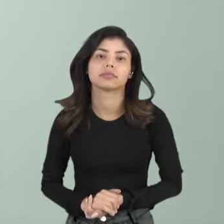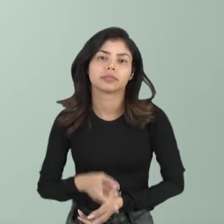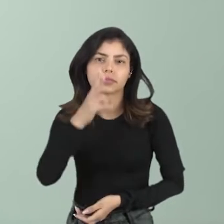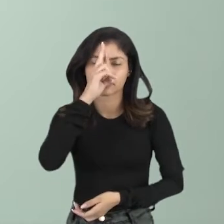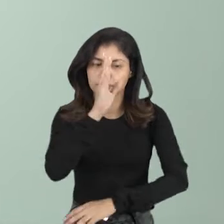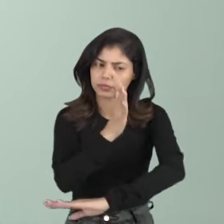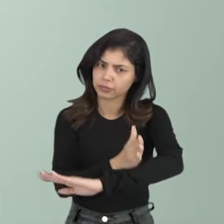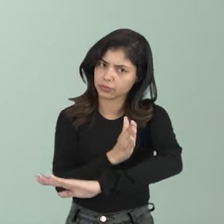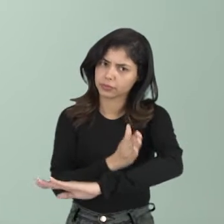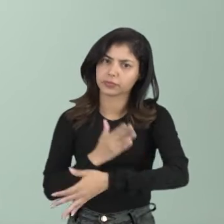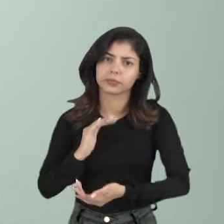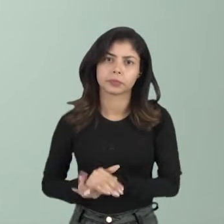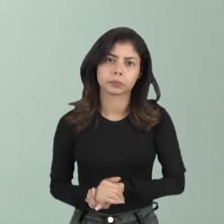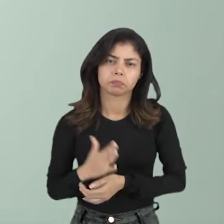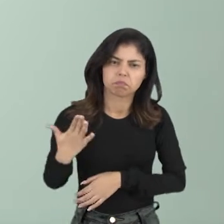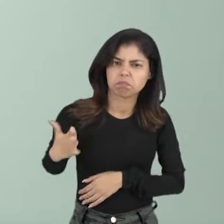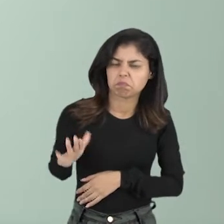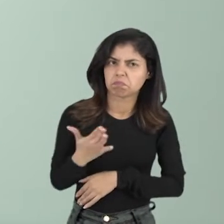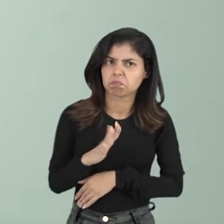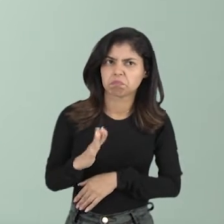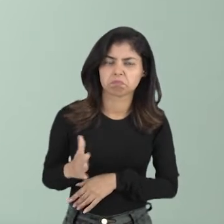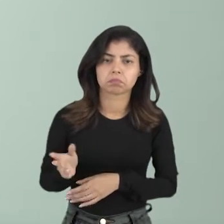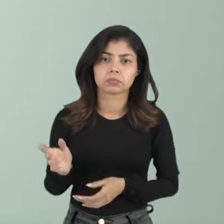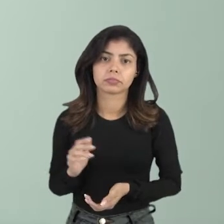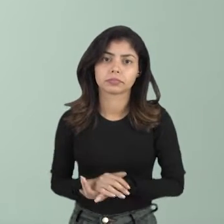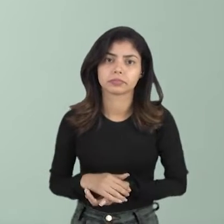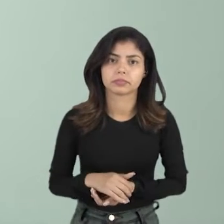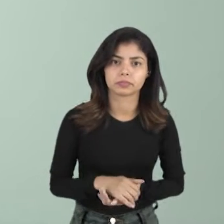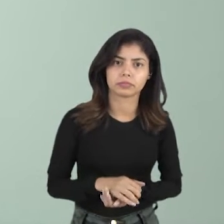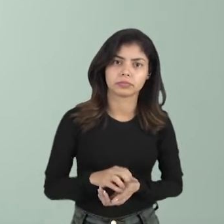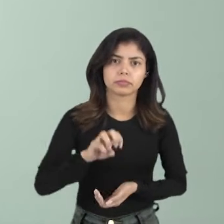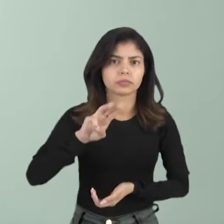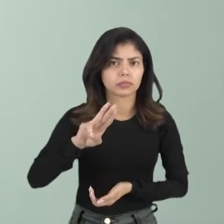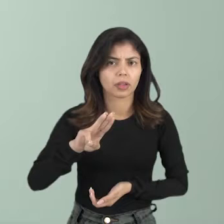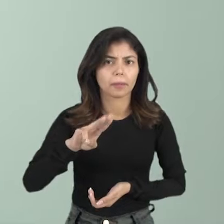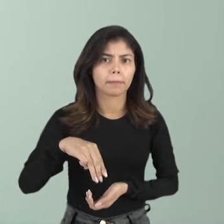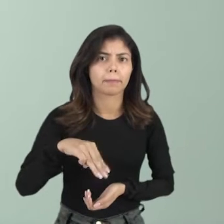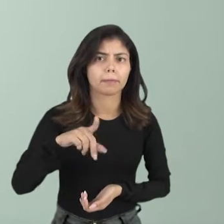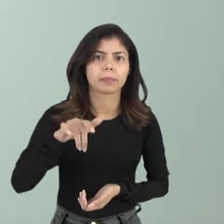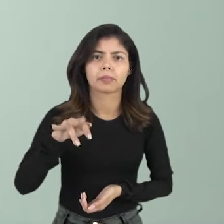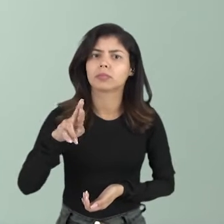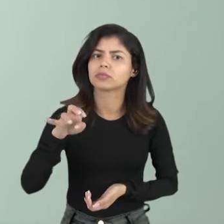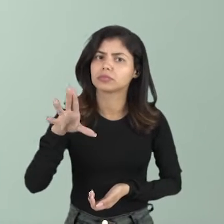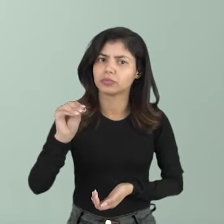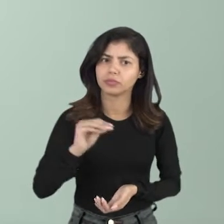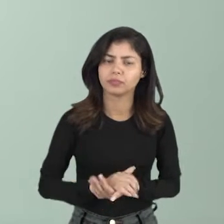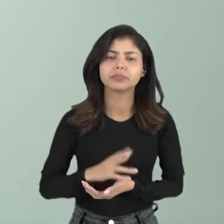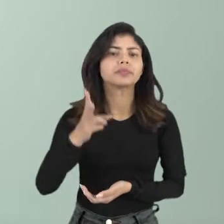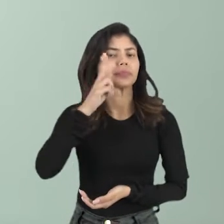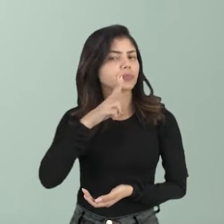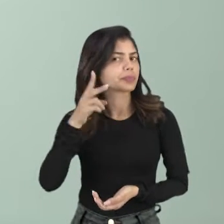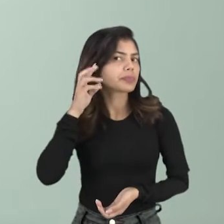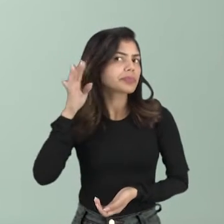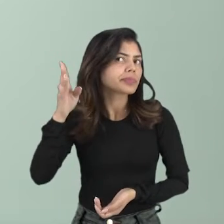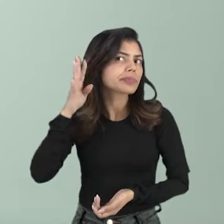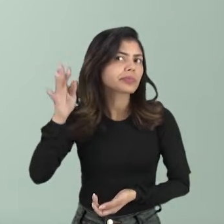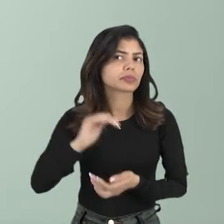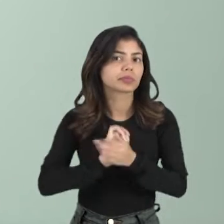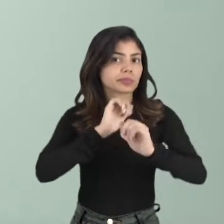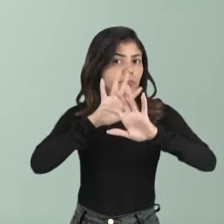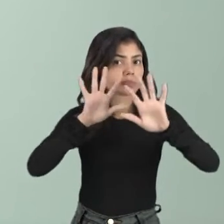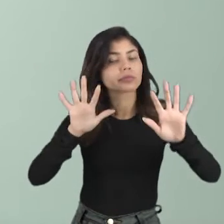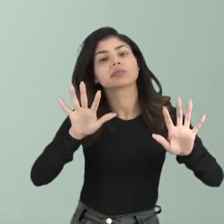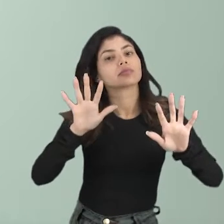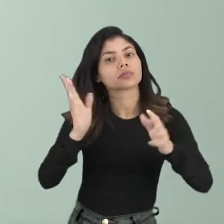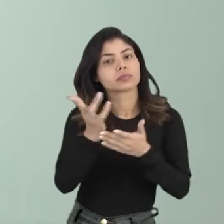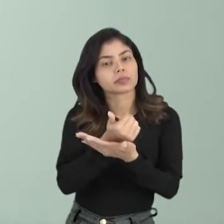Lembram que a Idade Média durou por volta de 1 milênio e isso foi refletido